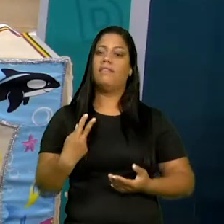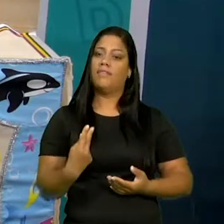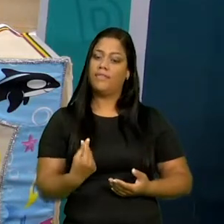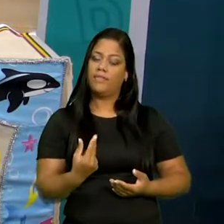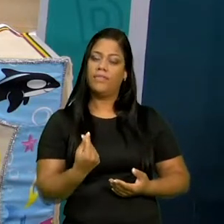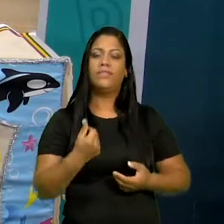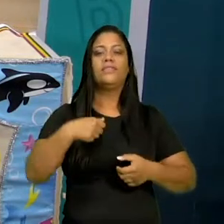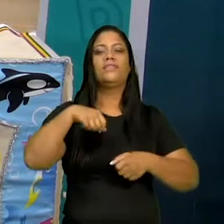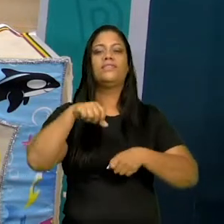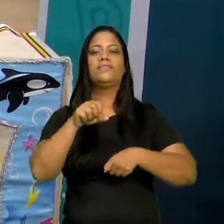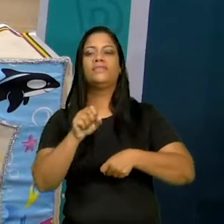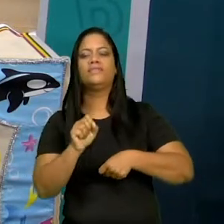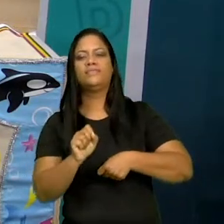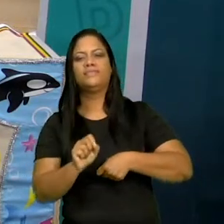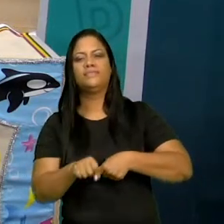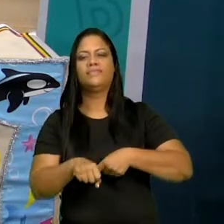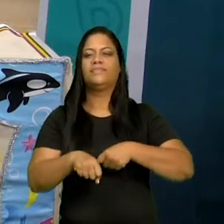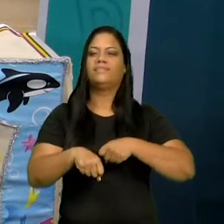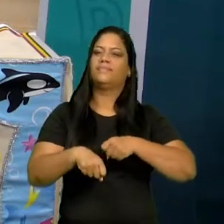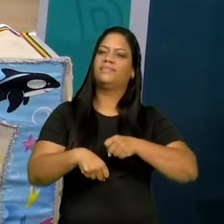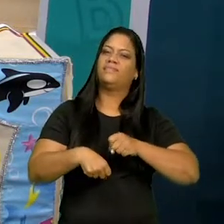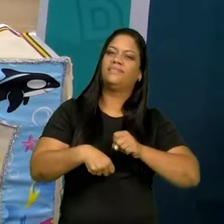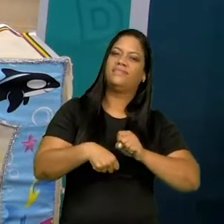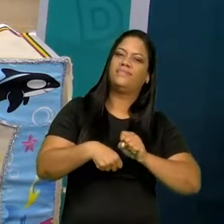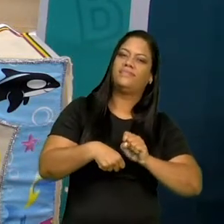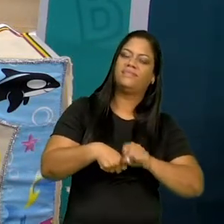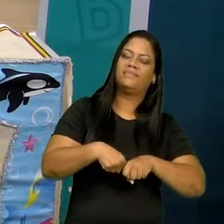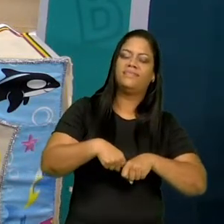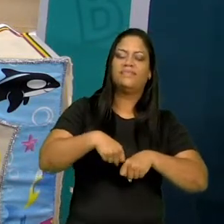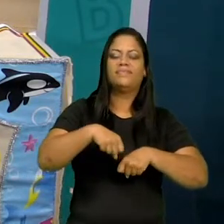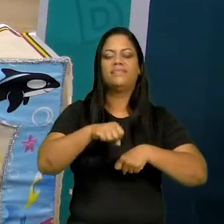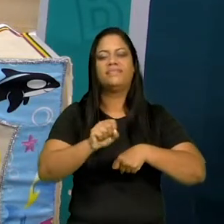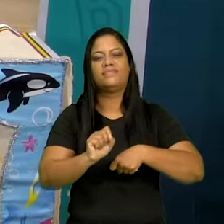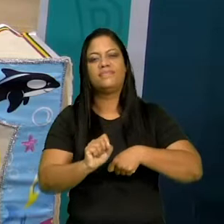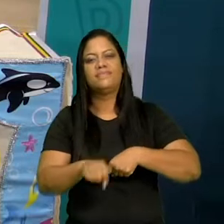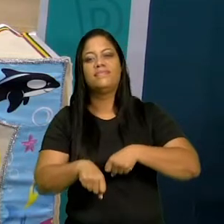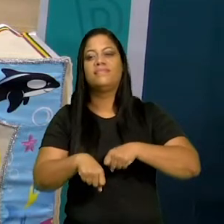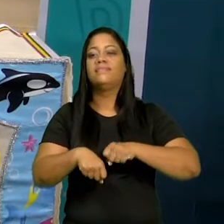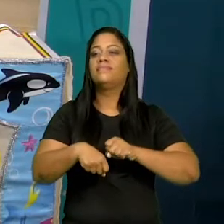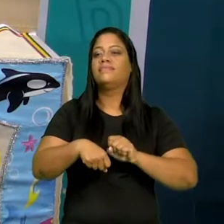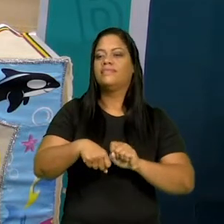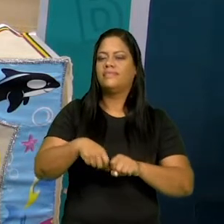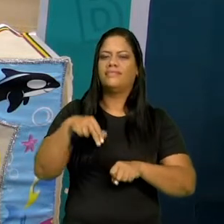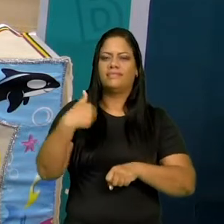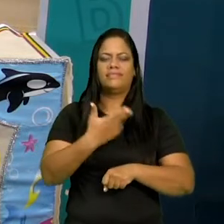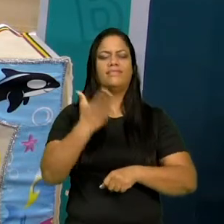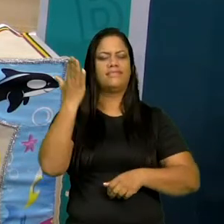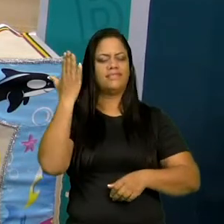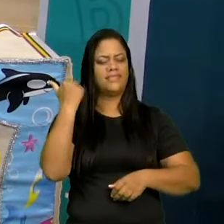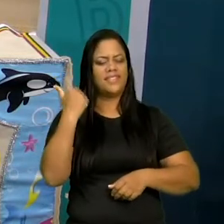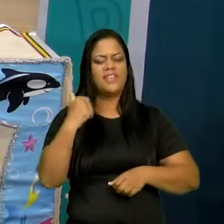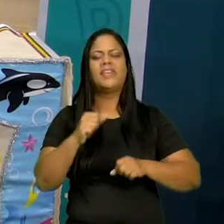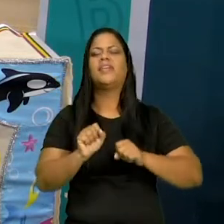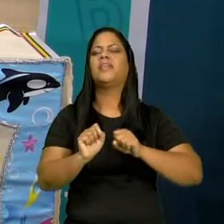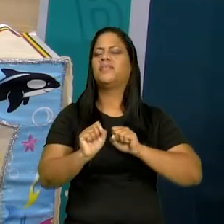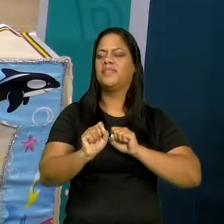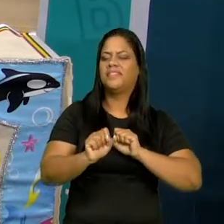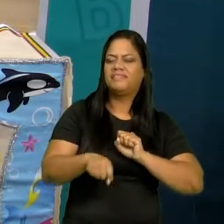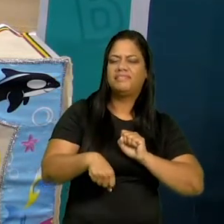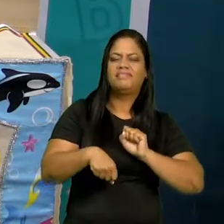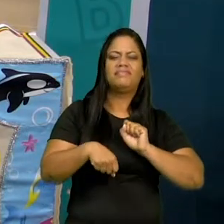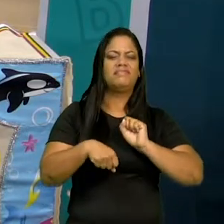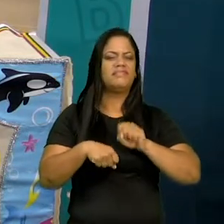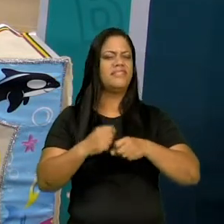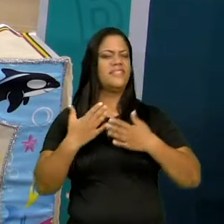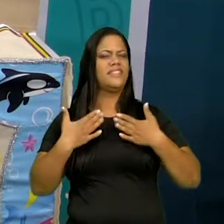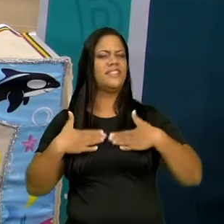Continuou na tranquilidade, como a gente fala, na maciota. Não é